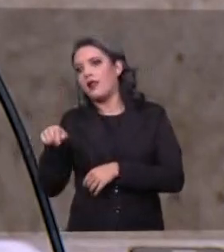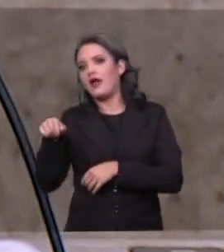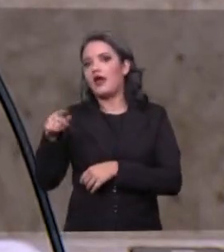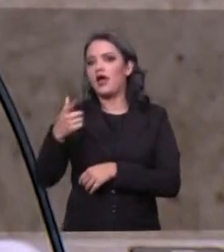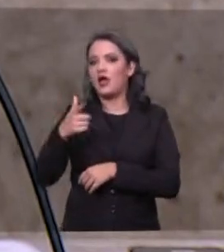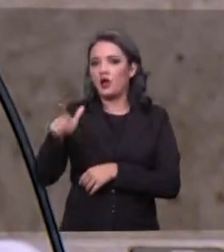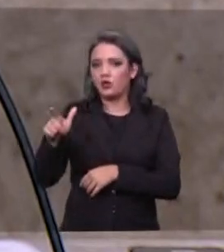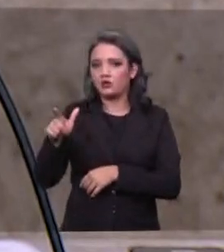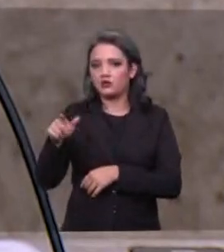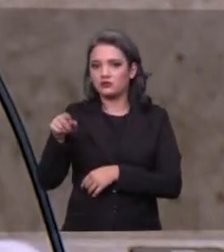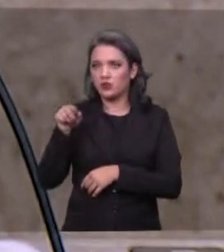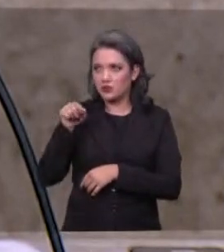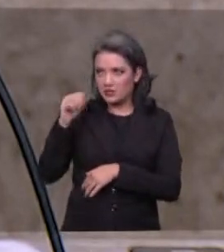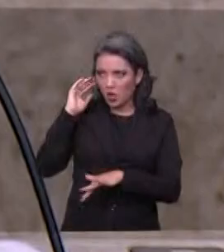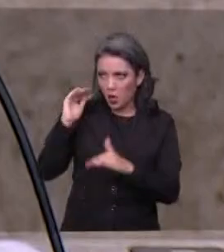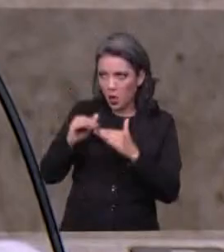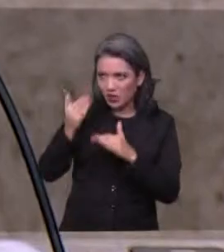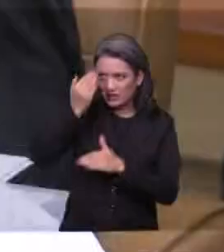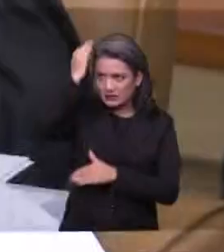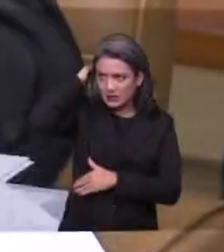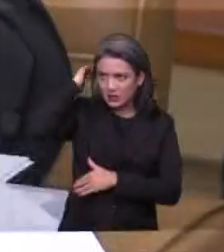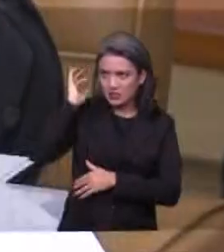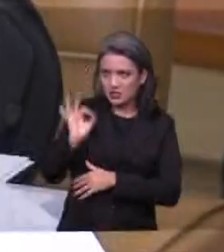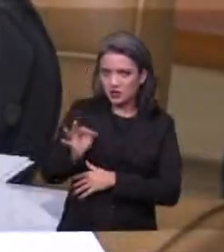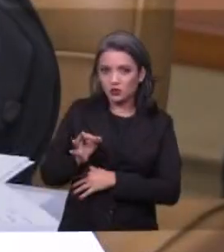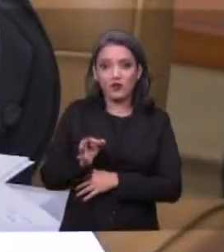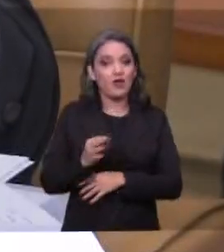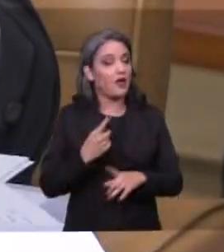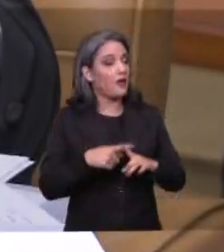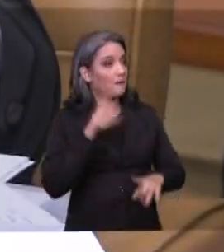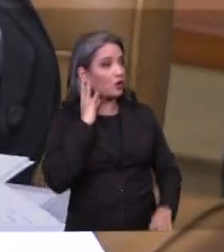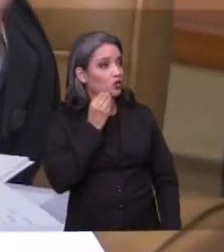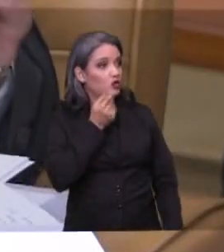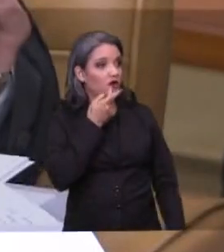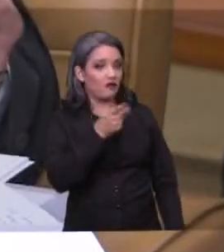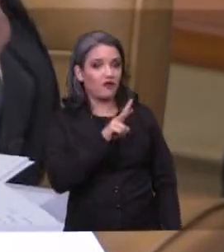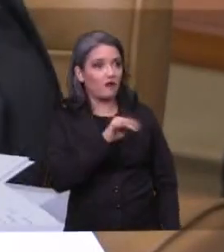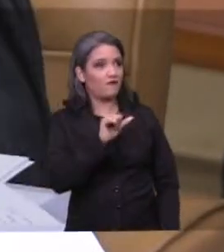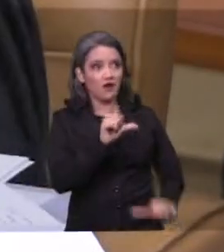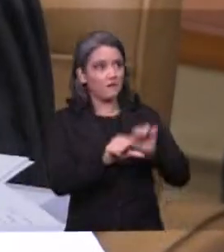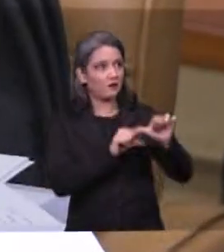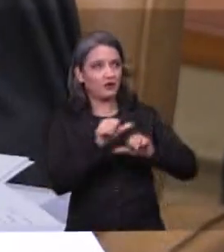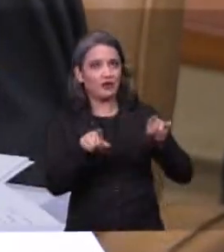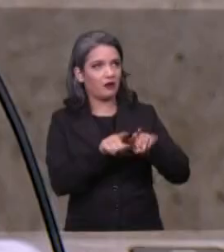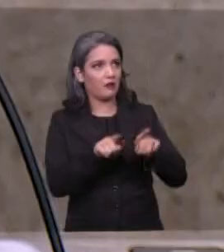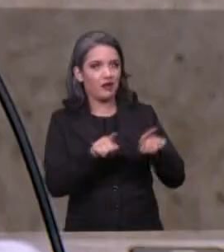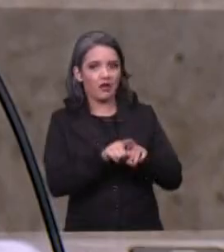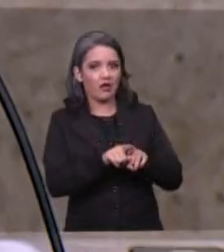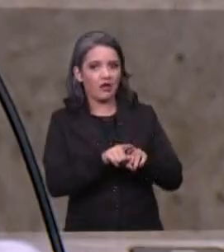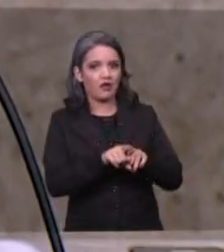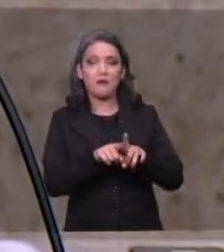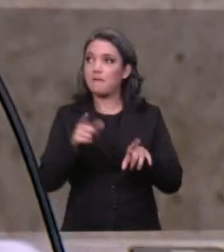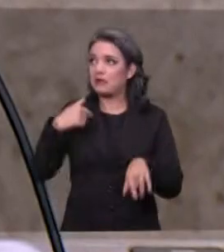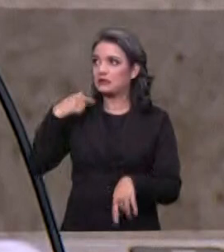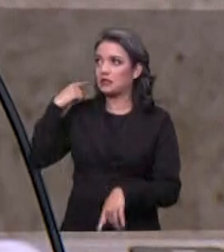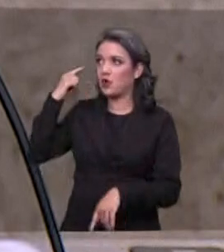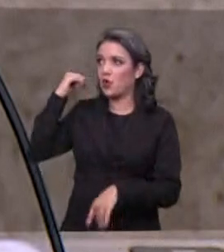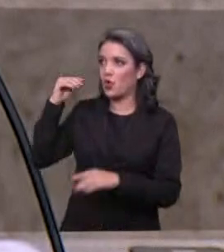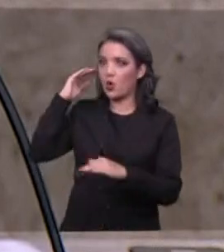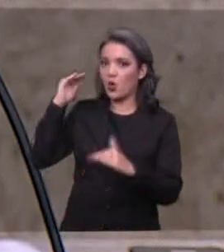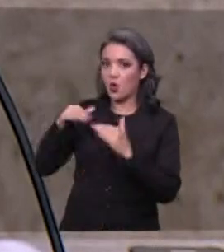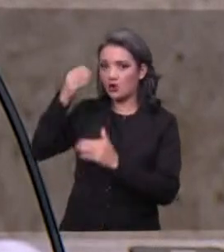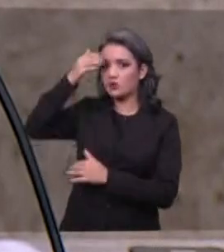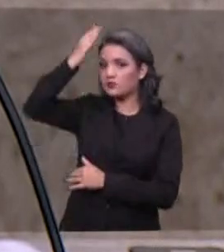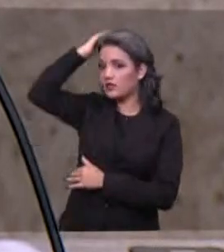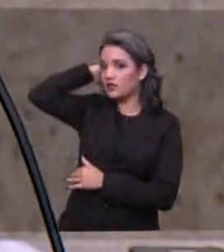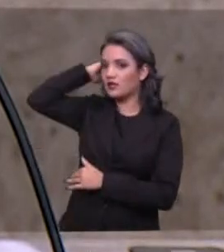Acompanha o ministro Zanin. Ah, então, aqui, é que o ministro Toffoli falou que alteraria, mas eu acompanho o ministro Zanin. Mas então, é que o ministro